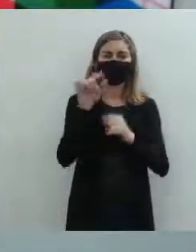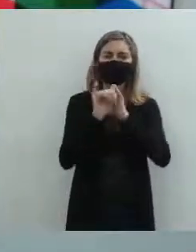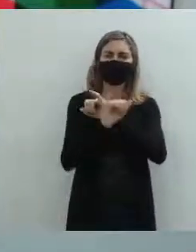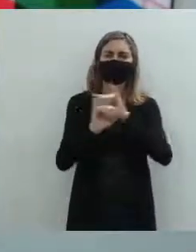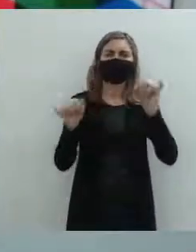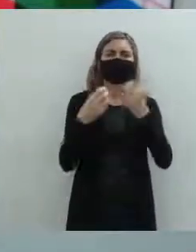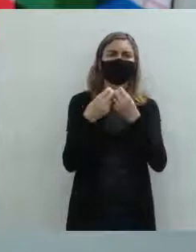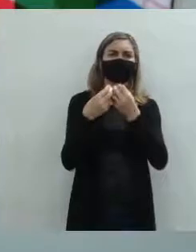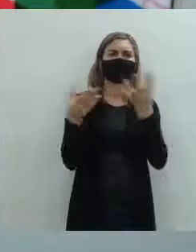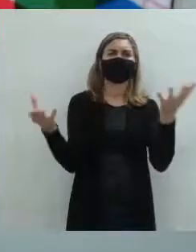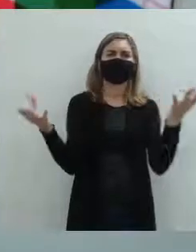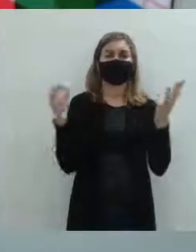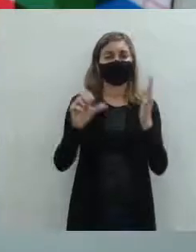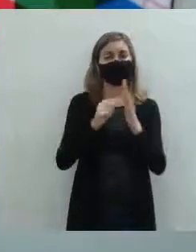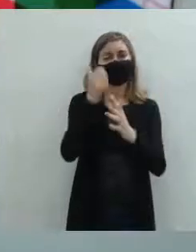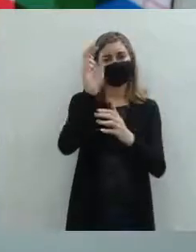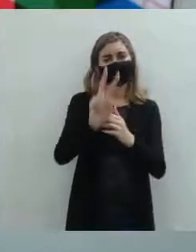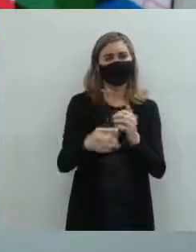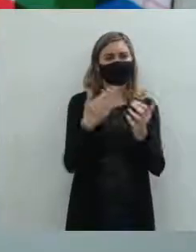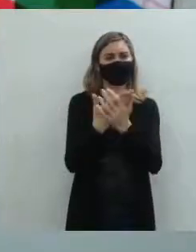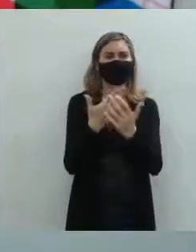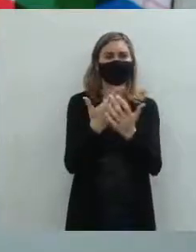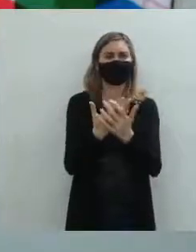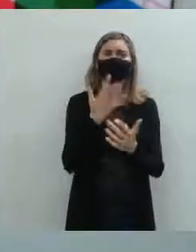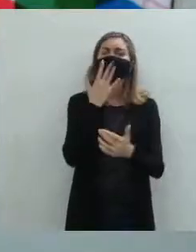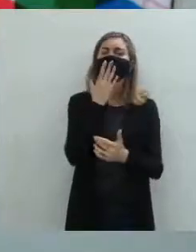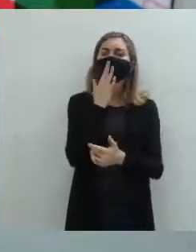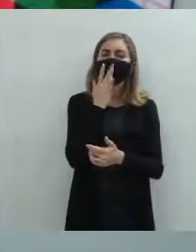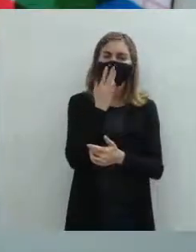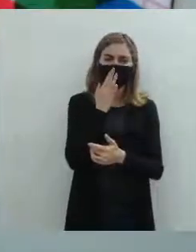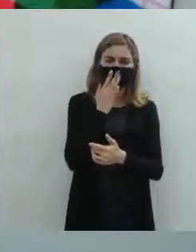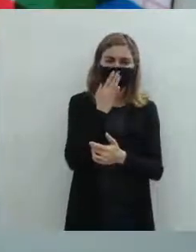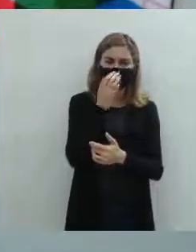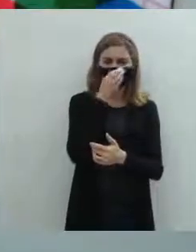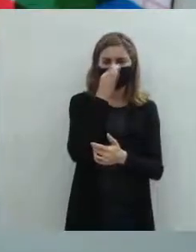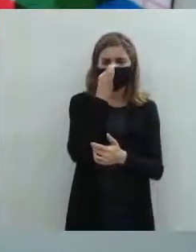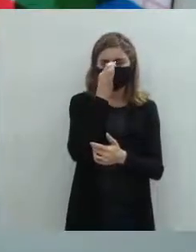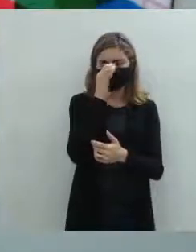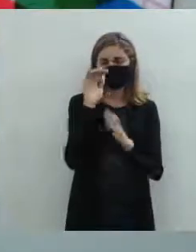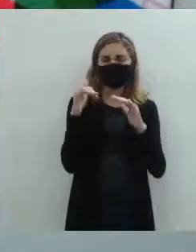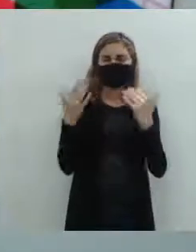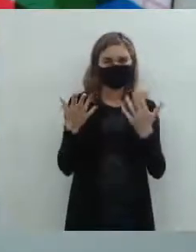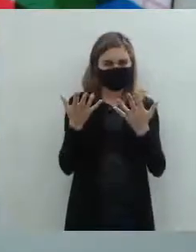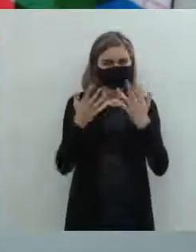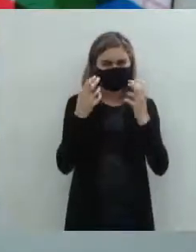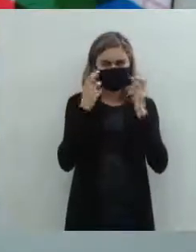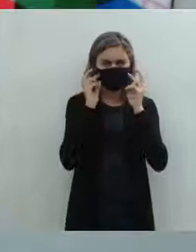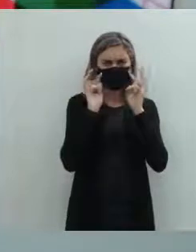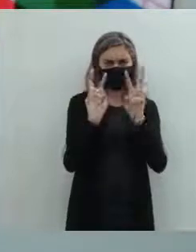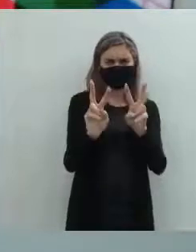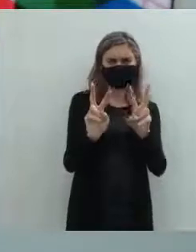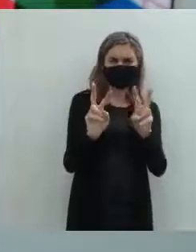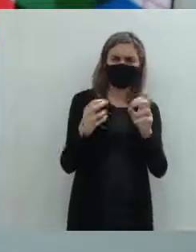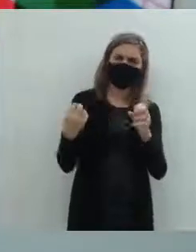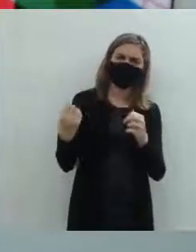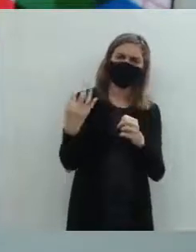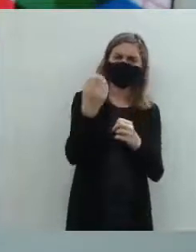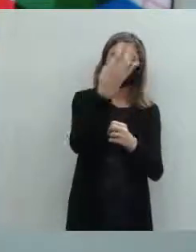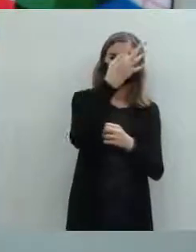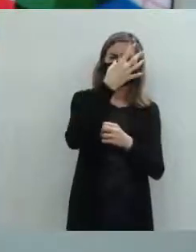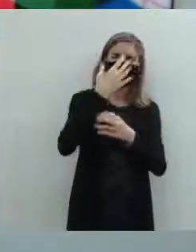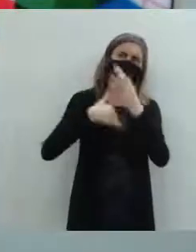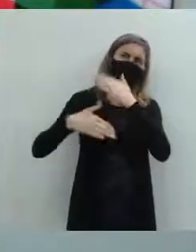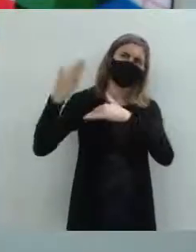publica, né, pela primeira vez os estudos sobre as cores. Então, queria que vocês agora fizessem uma viagem no tempo comigo